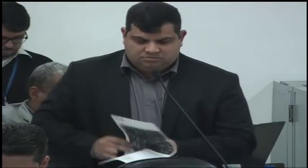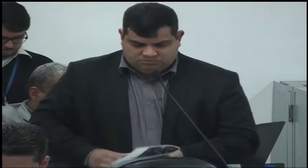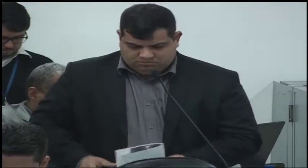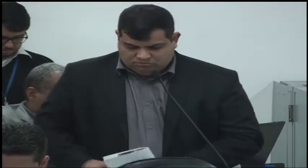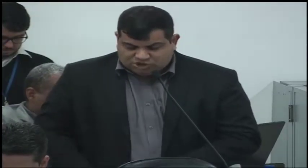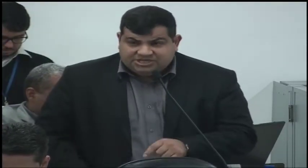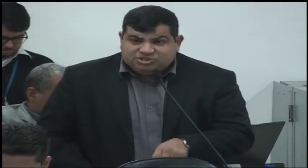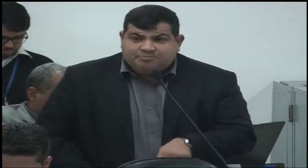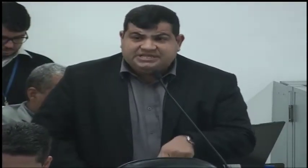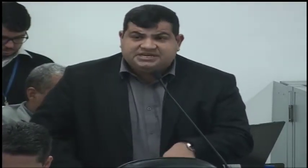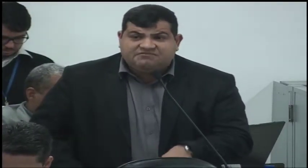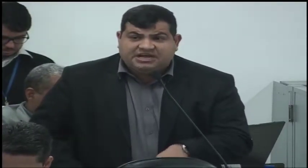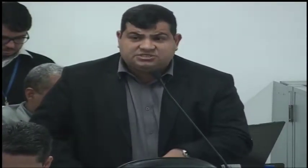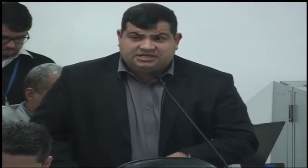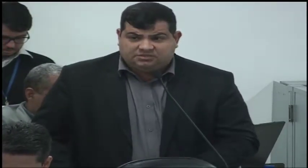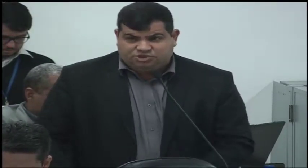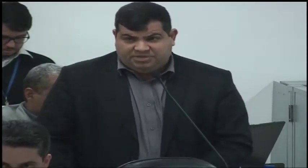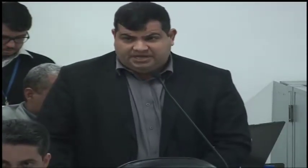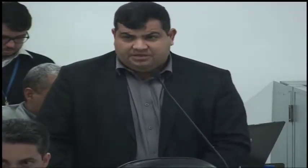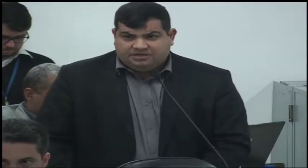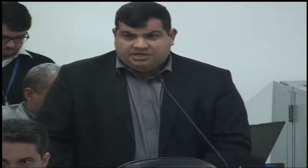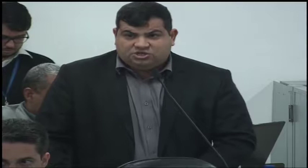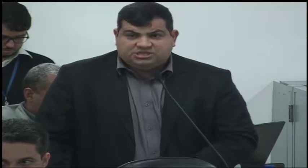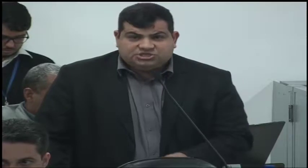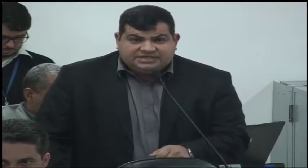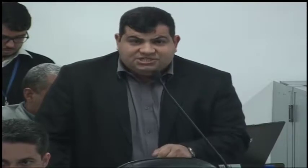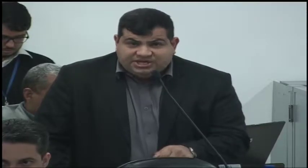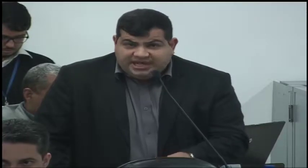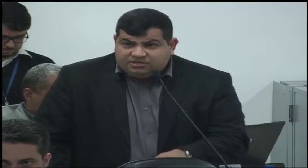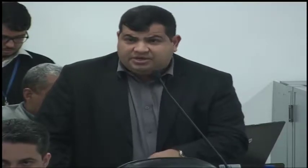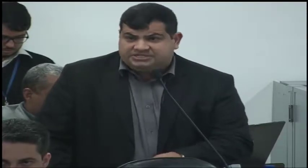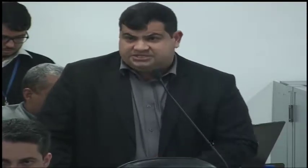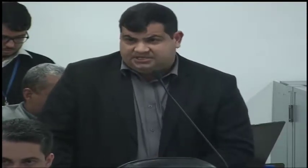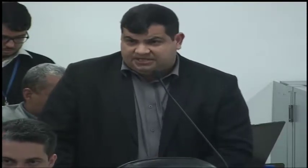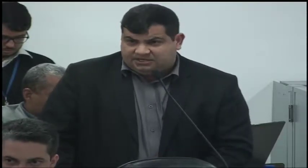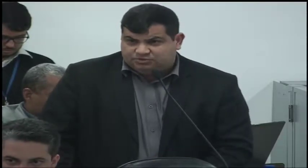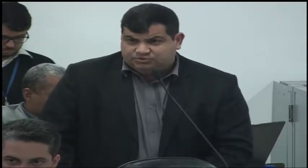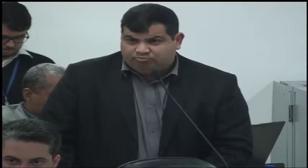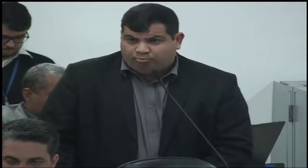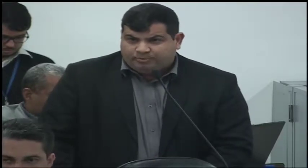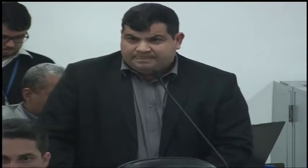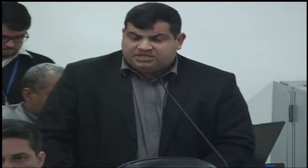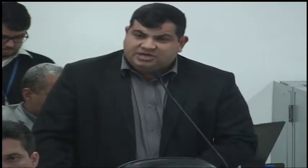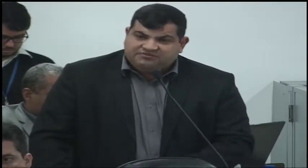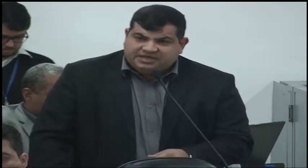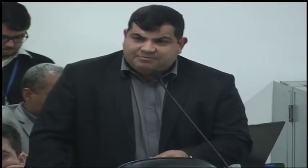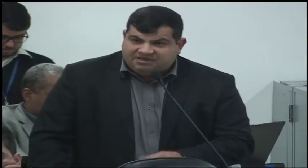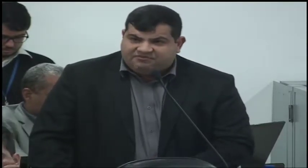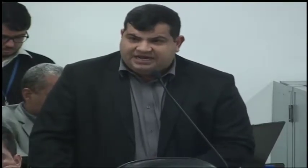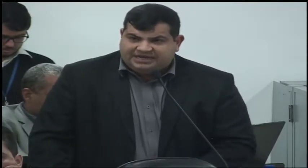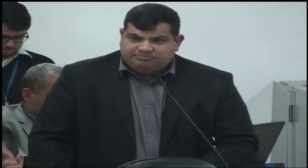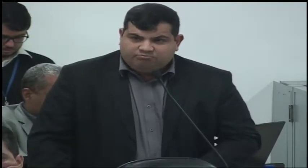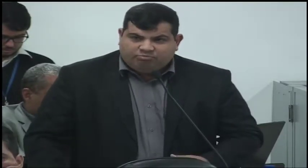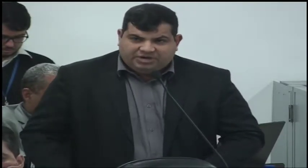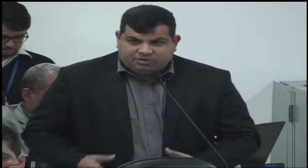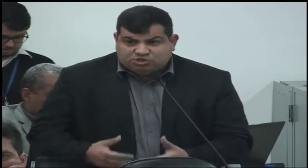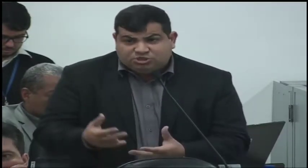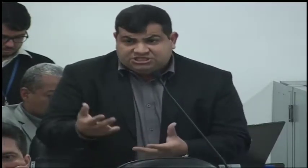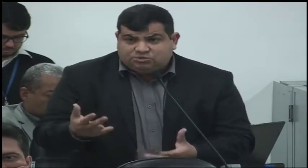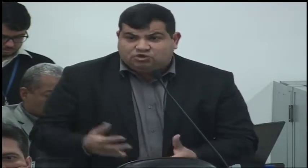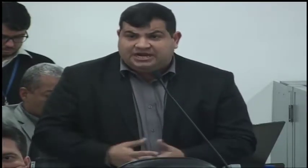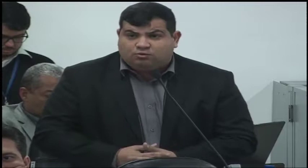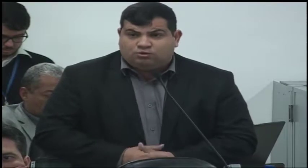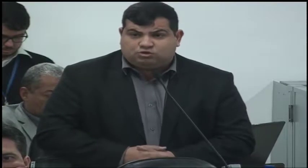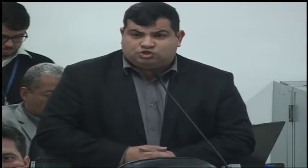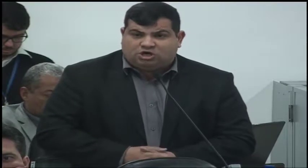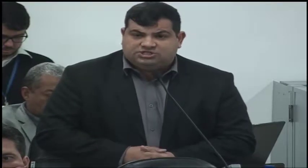não. Nós temos que preservar o cidadão de bem. Nós temos que dar direito a esses cidadãos. Então aqui fica a minha fala, para que nós